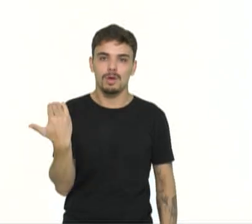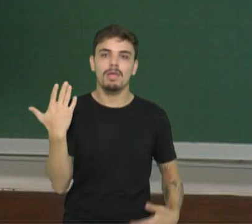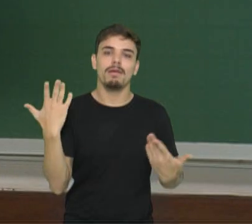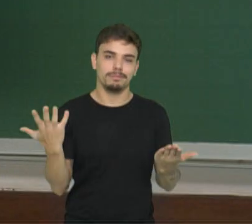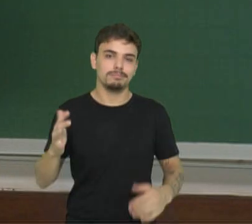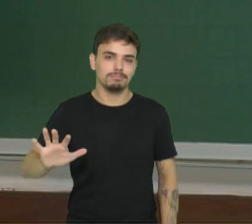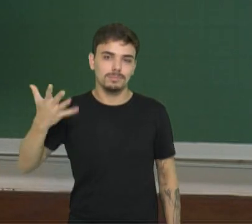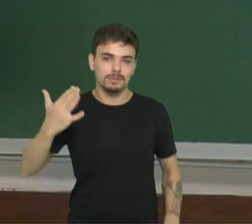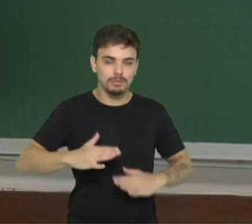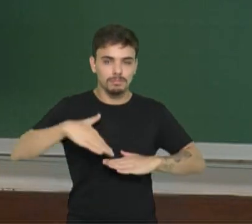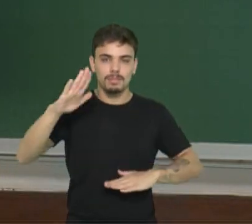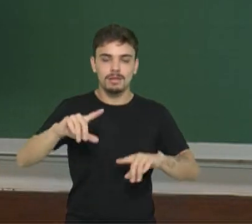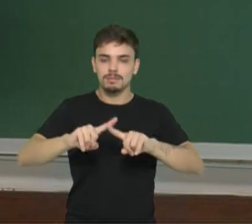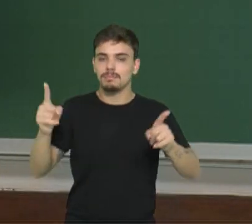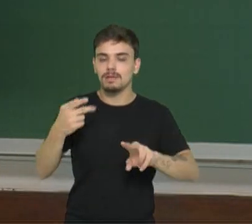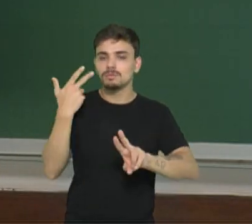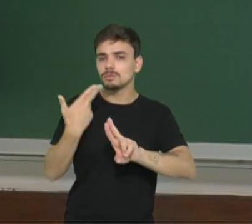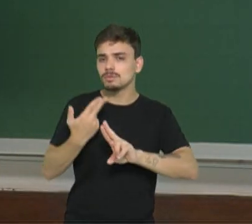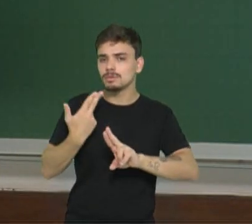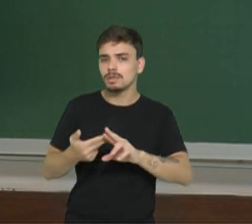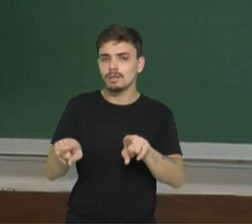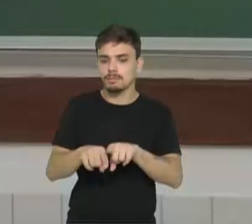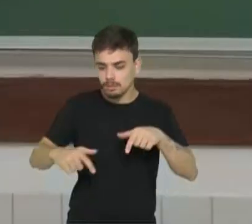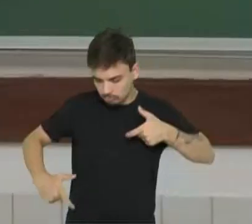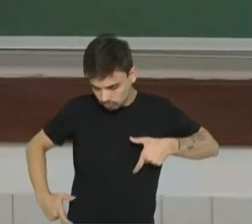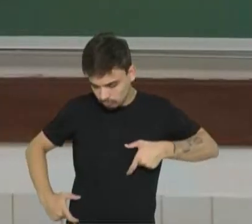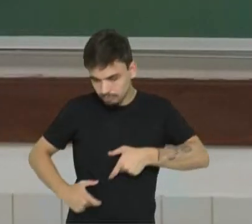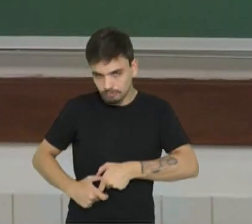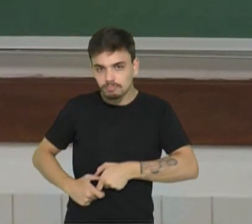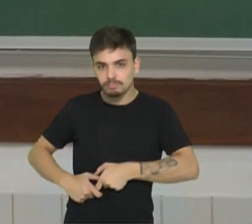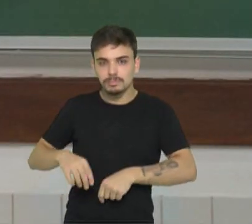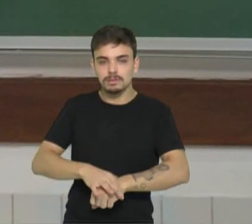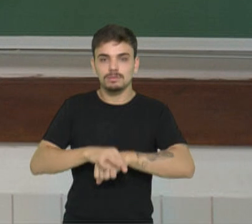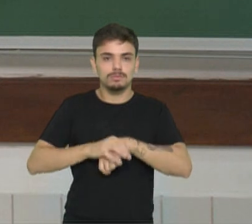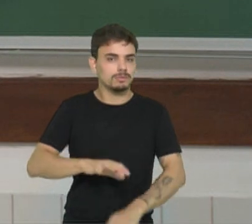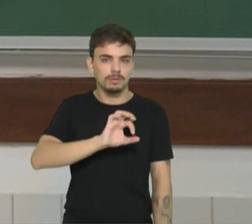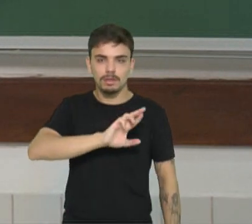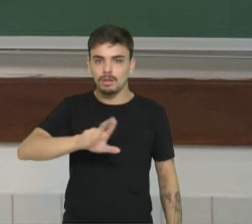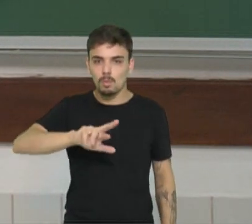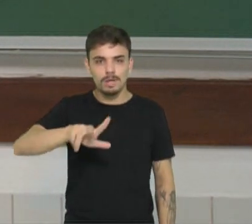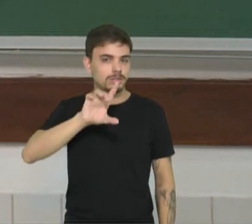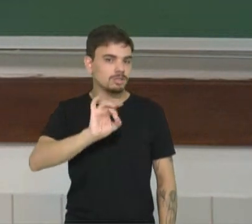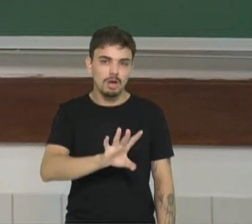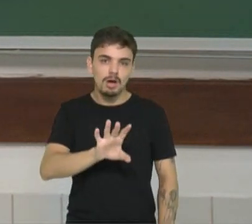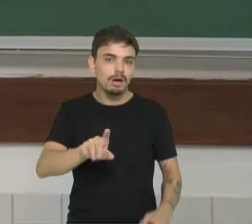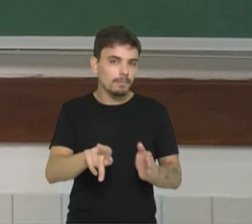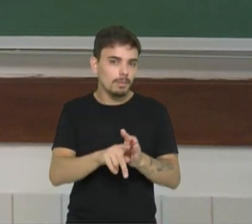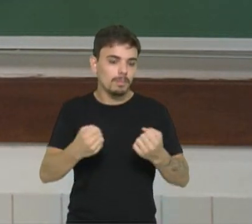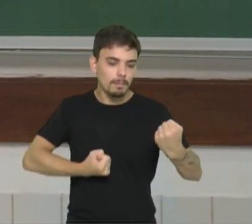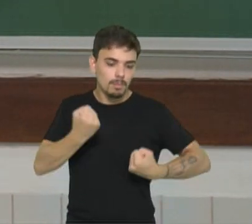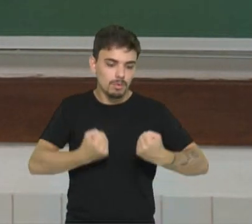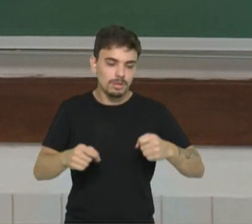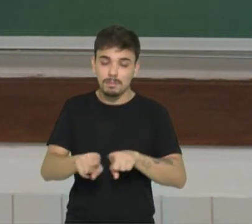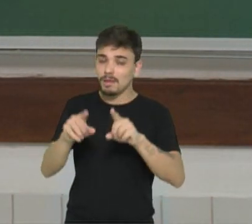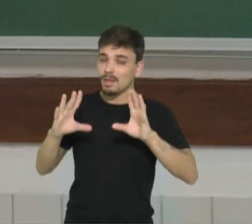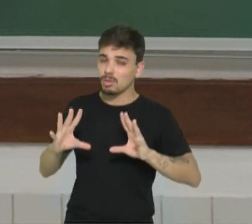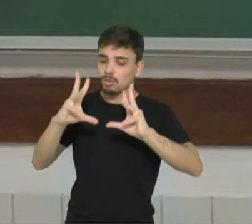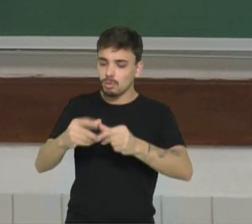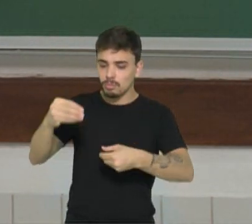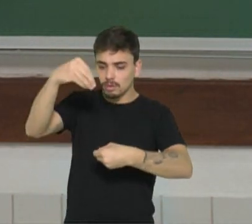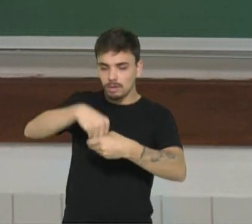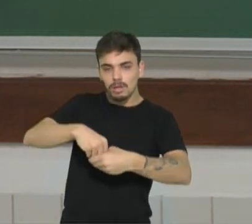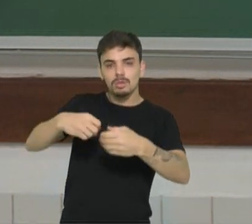muito maior. Então, usar o cinto de segurança, não somente o motorista, os passageiros da frente, mas todos no